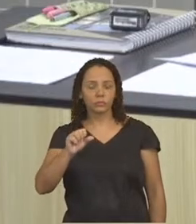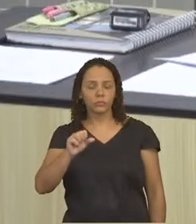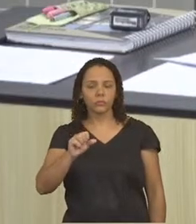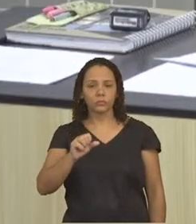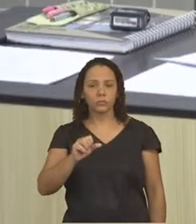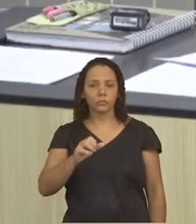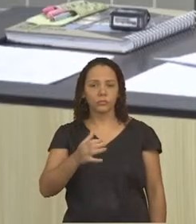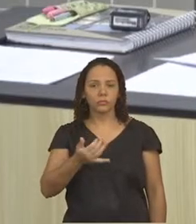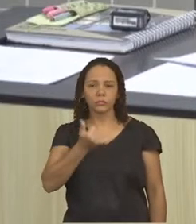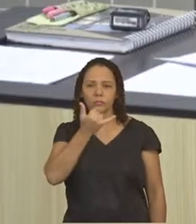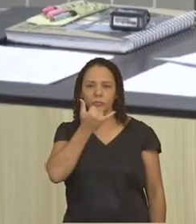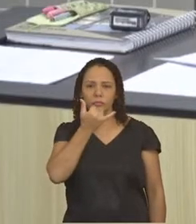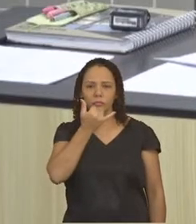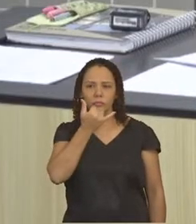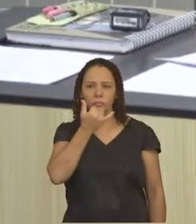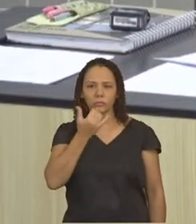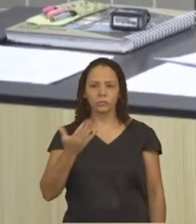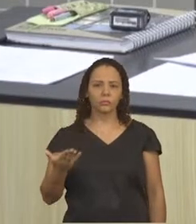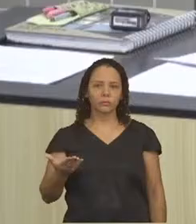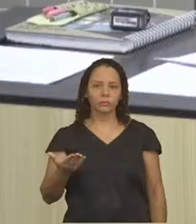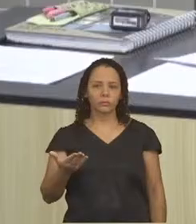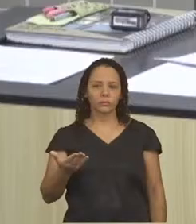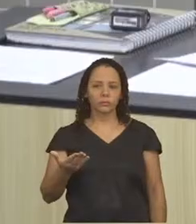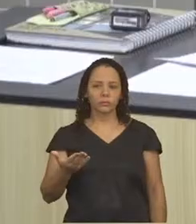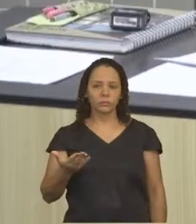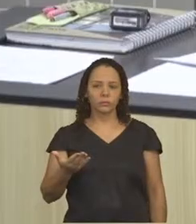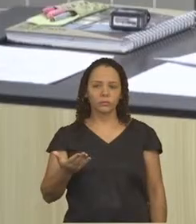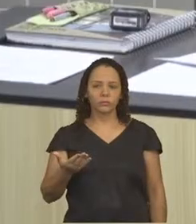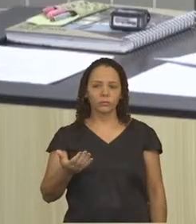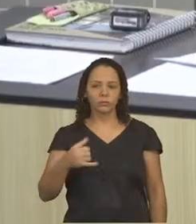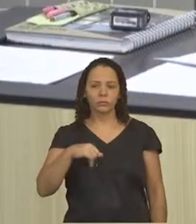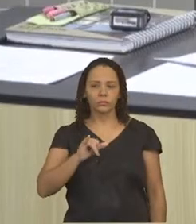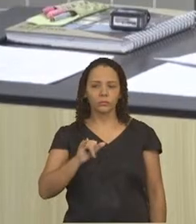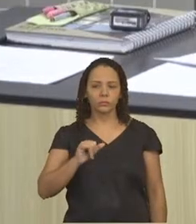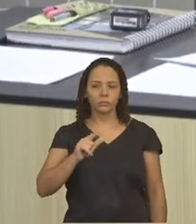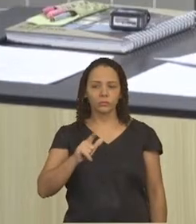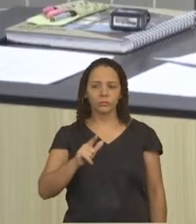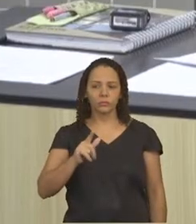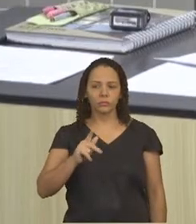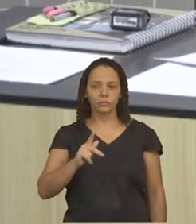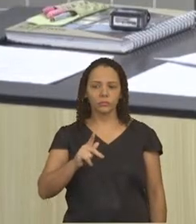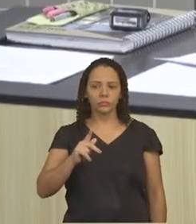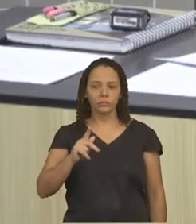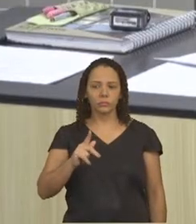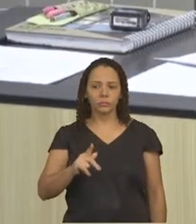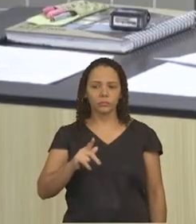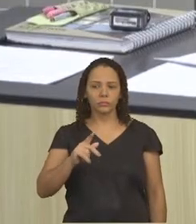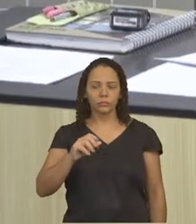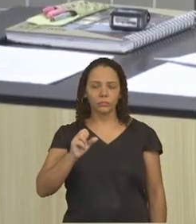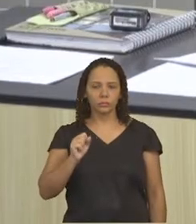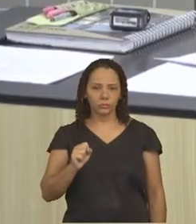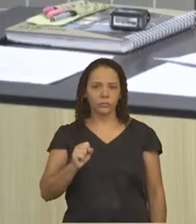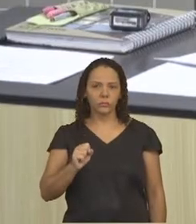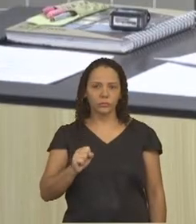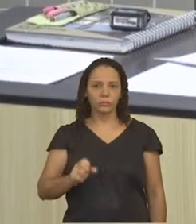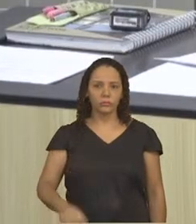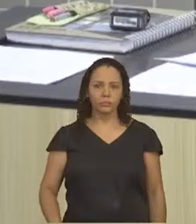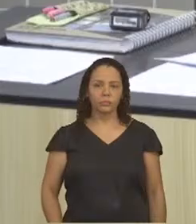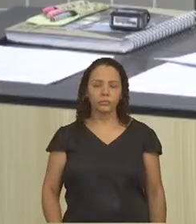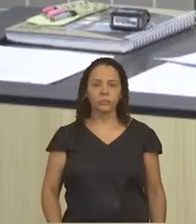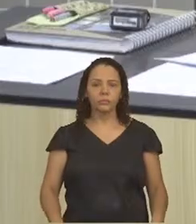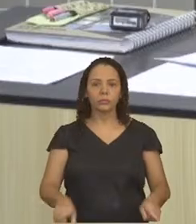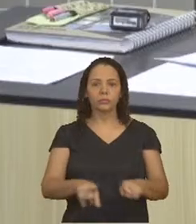não, as LPIs, instituições de longa permanência para a pessoa idosa. E também